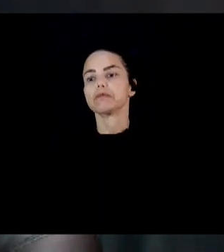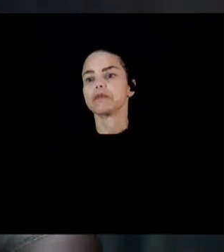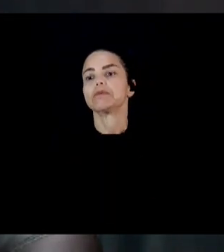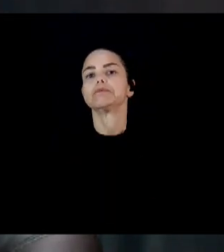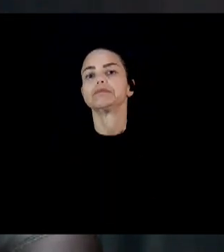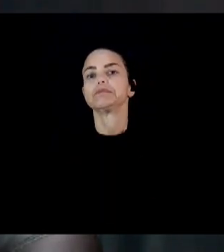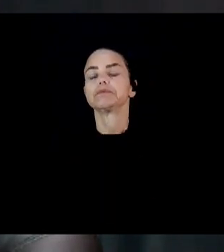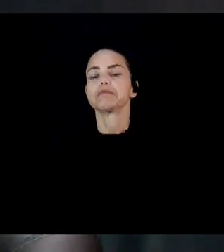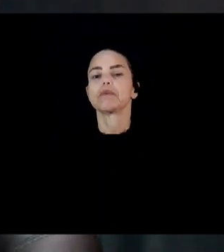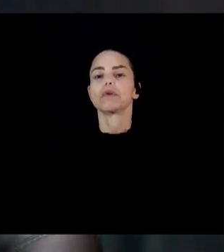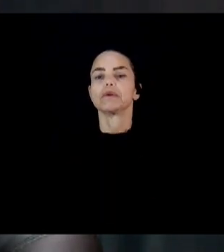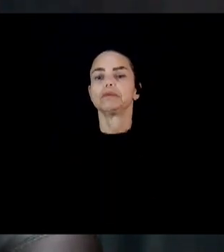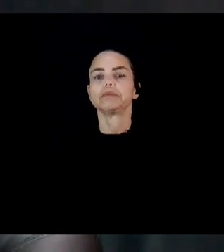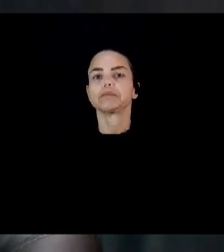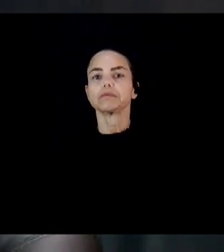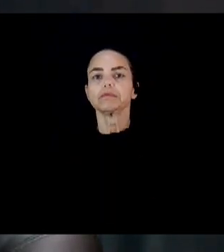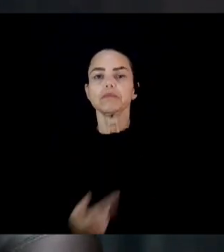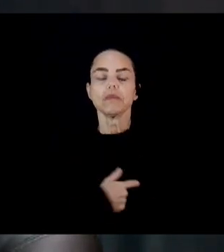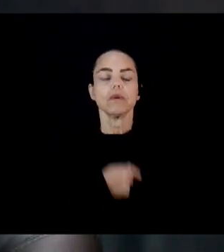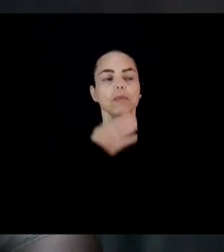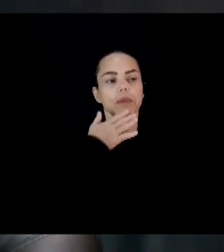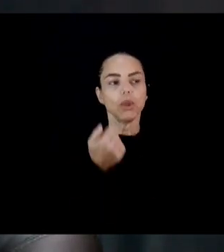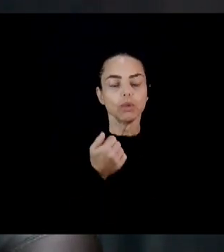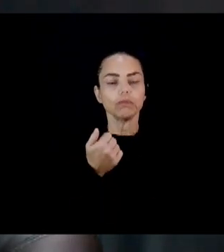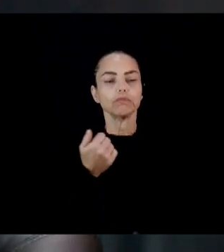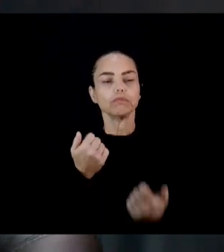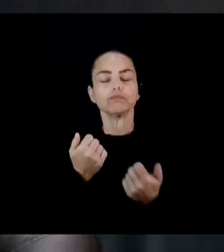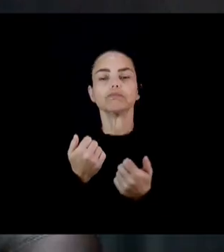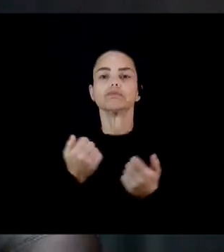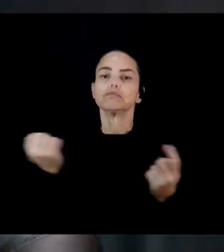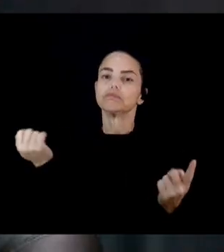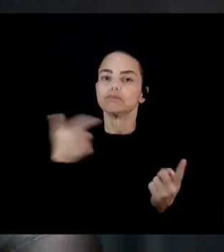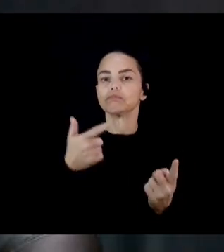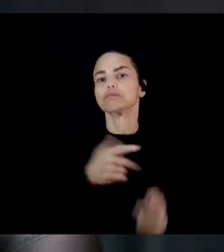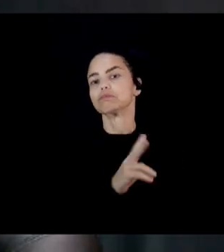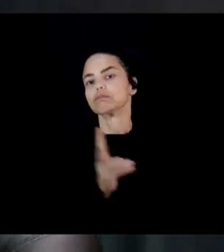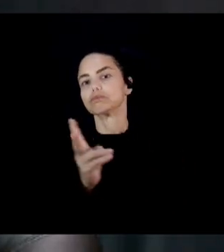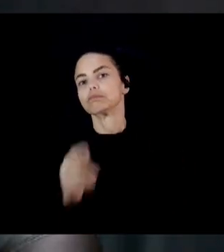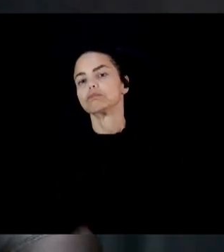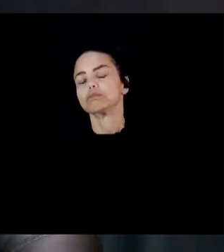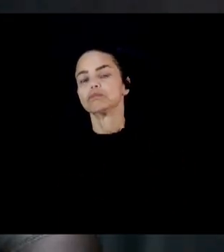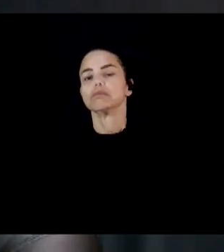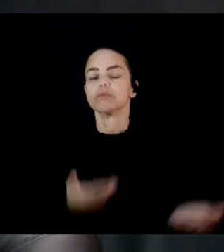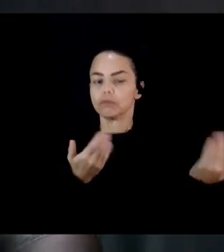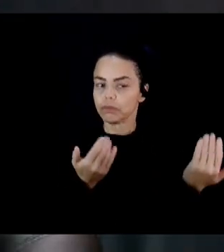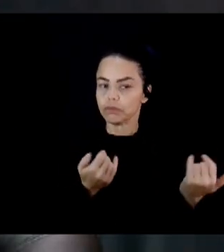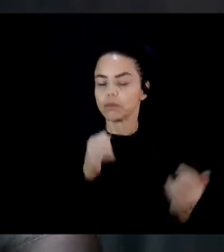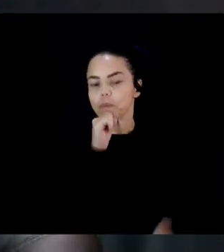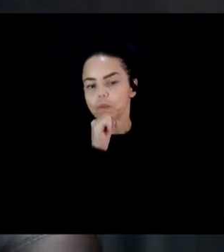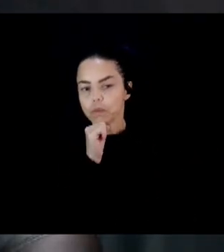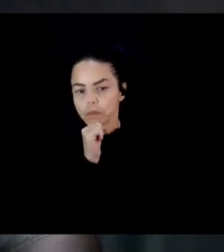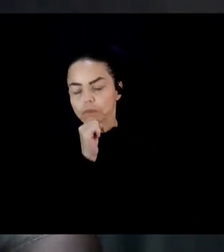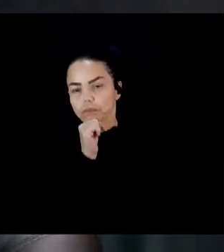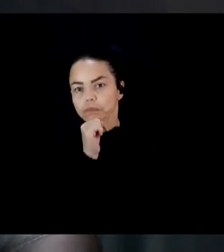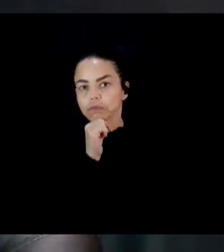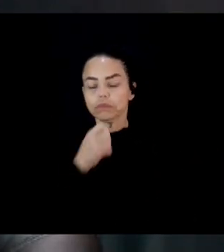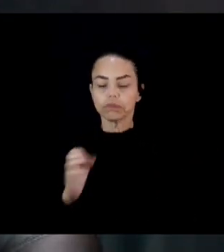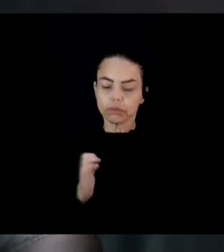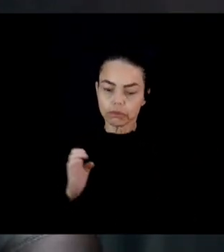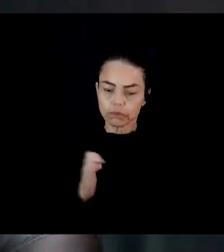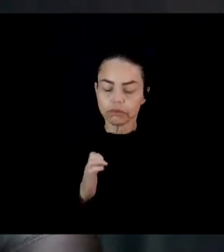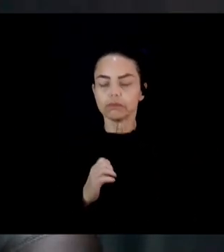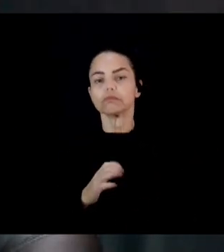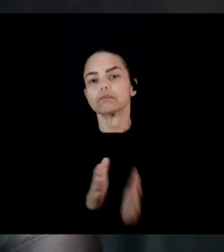de dicotomia, tem um melhor e um pior sempre. Então, é o jovem, é o velho, é o rico, é o pobre, e